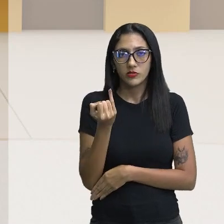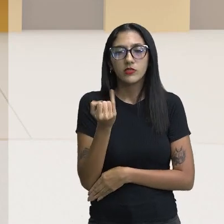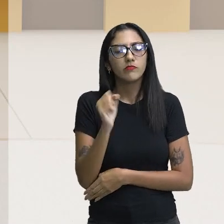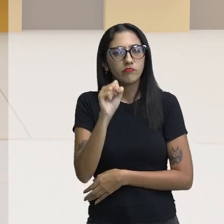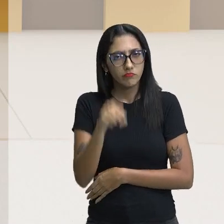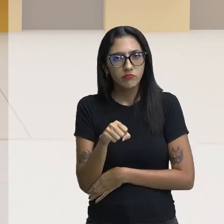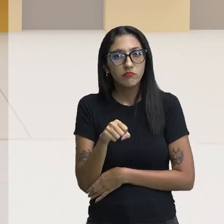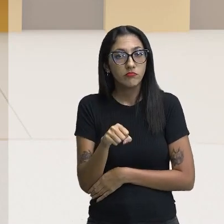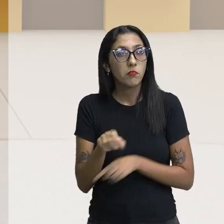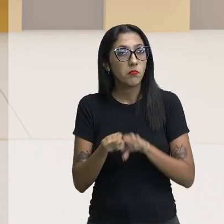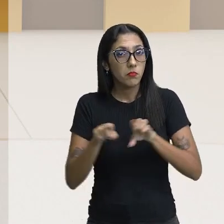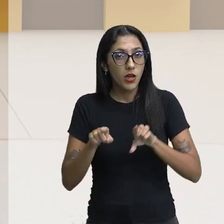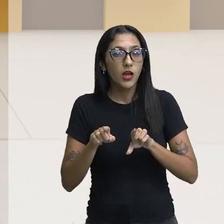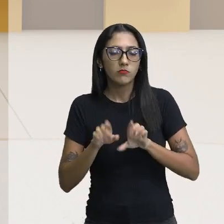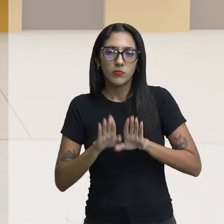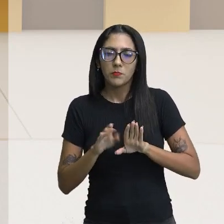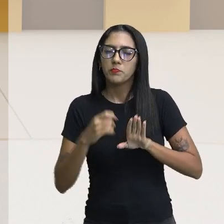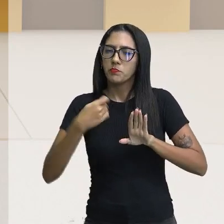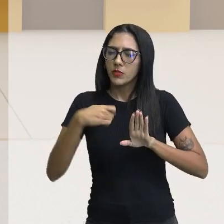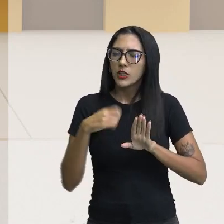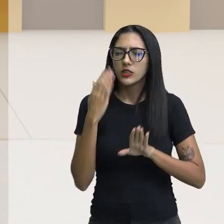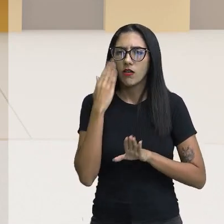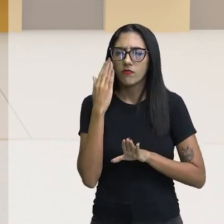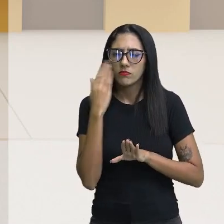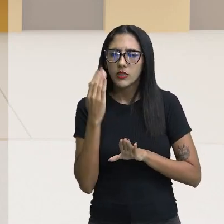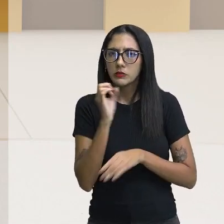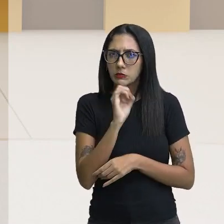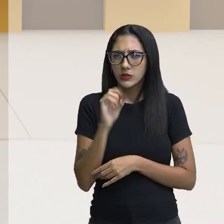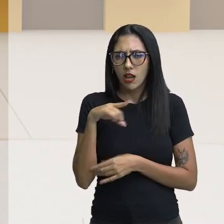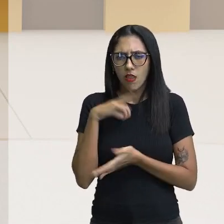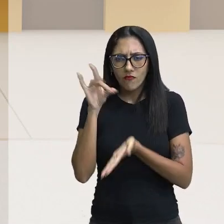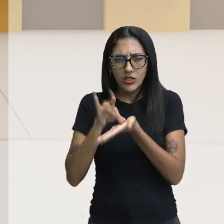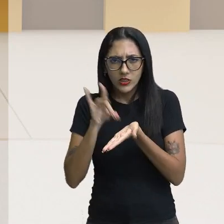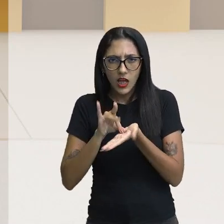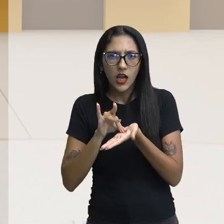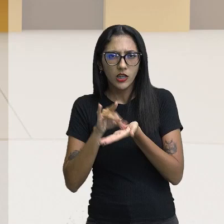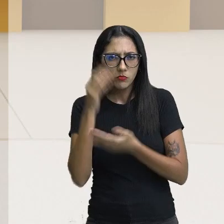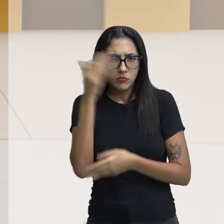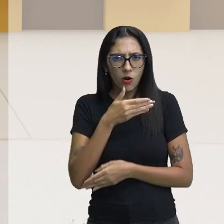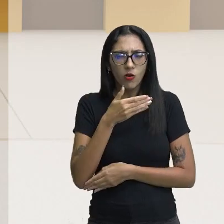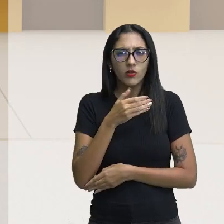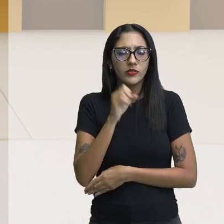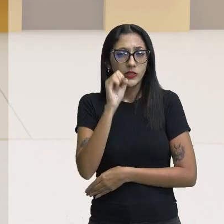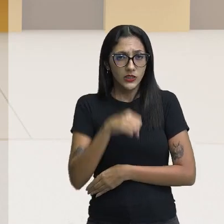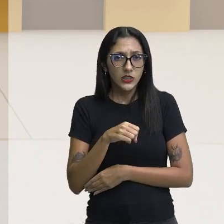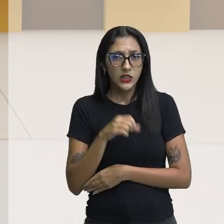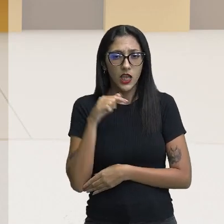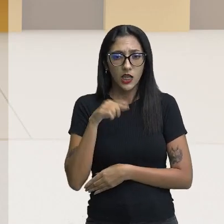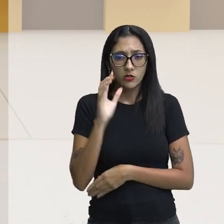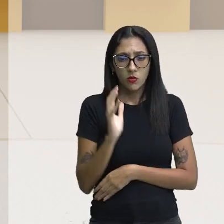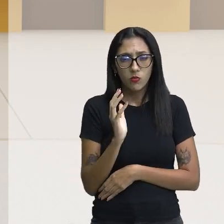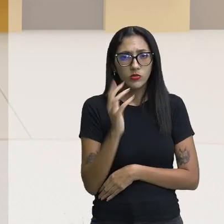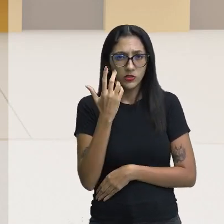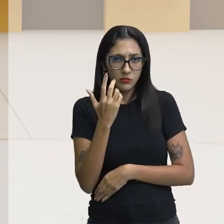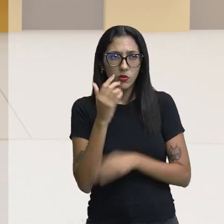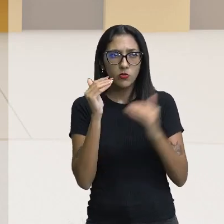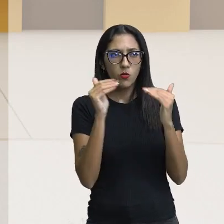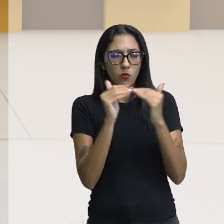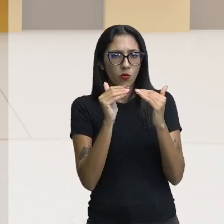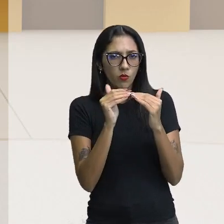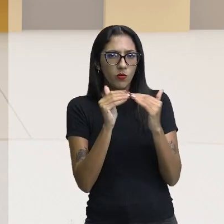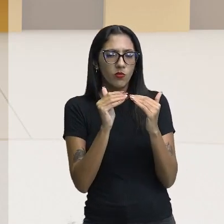gente precisa verificar a veracidade dessa informação. Se realmente aquilo faz